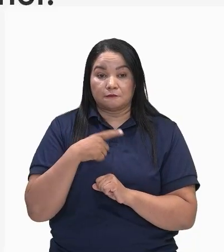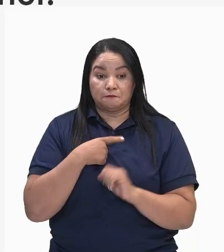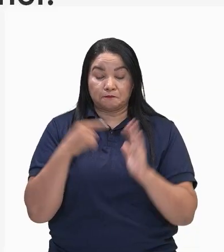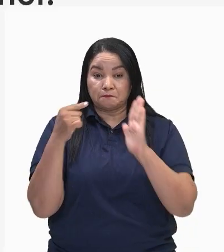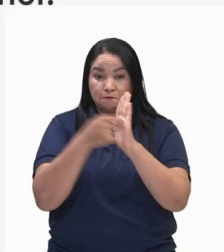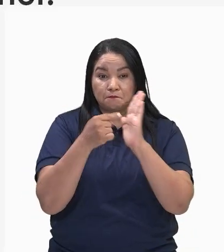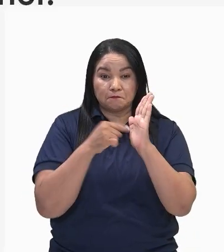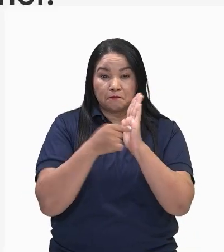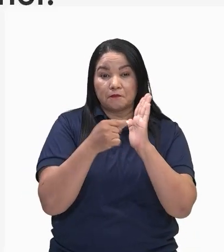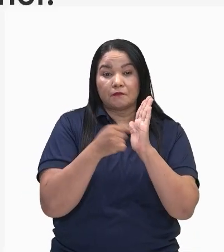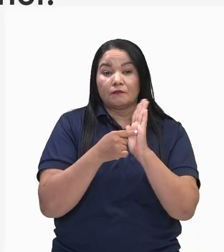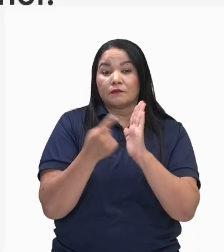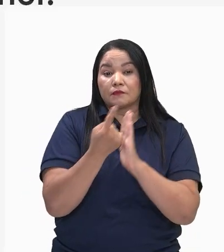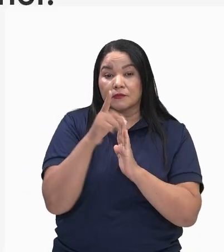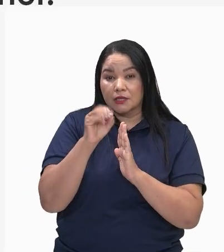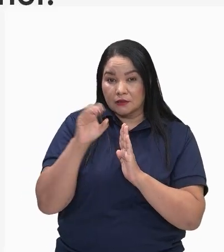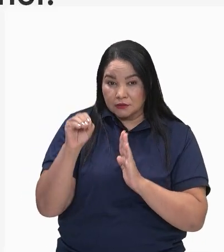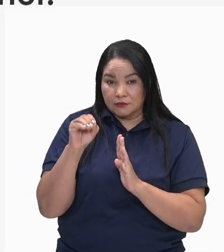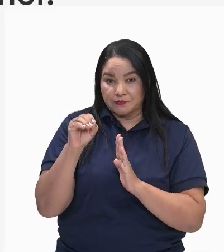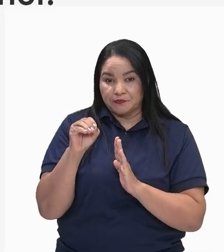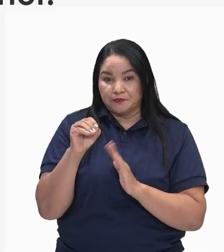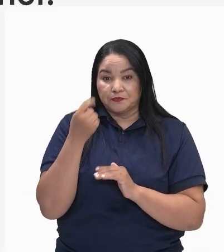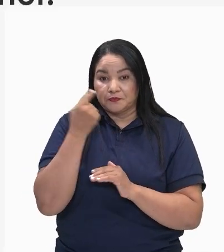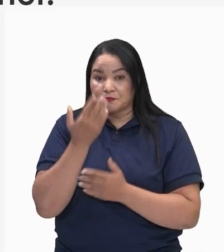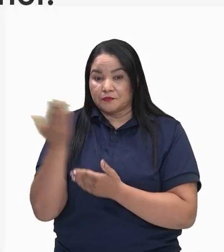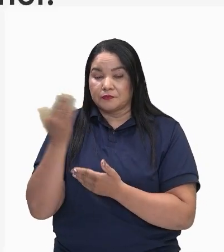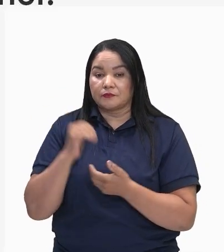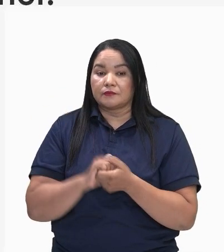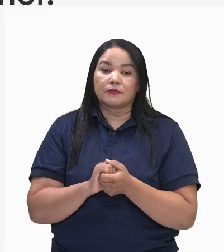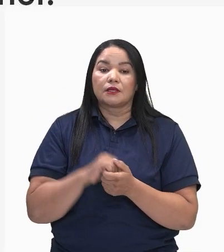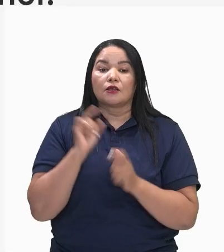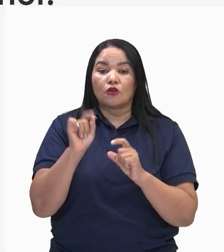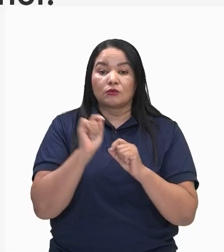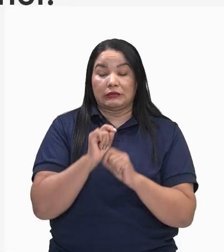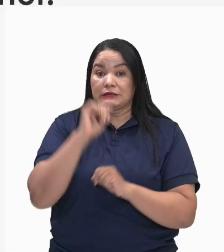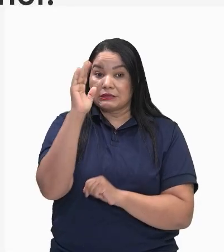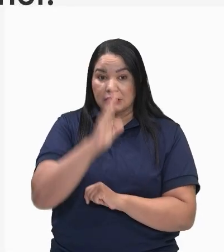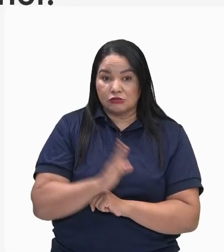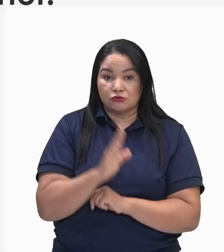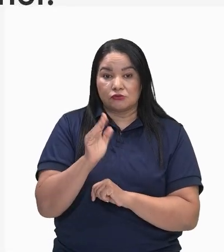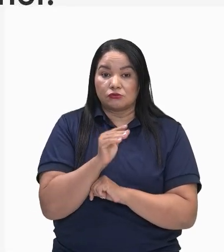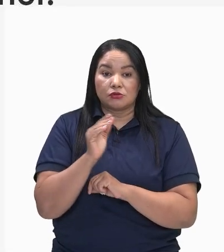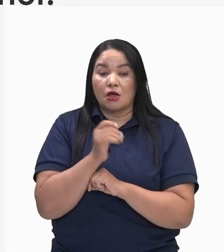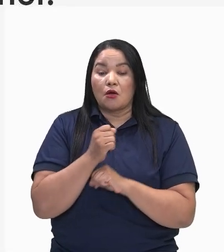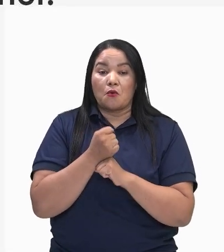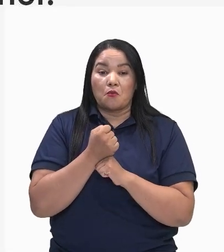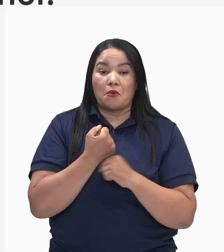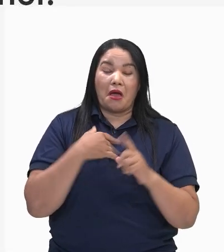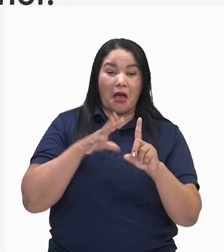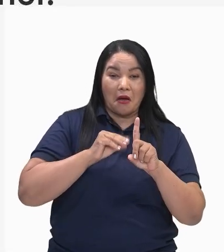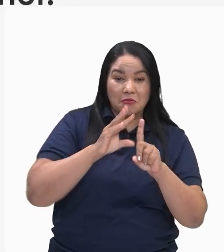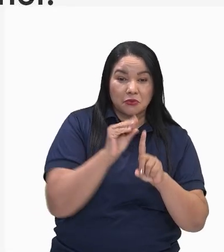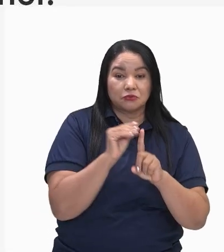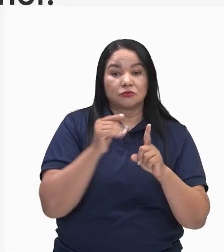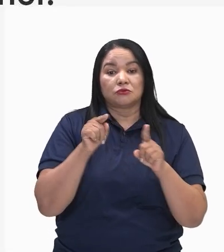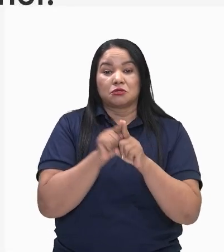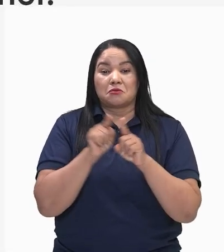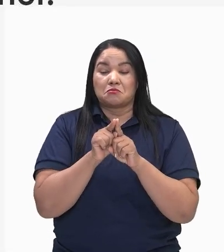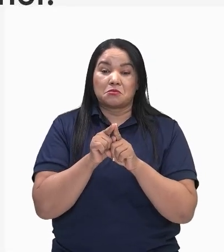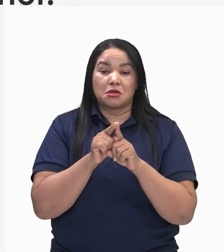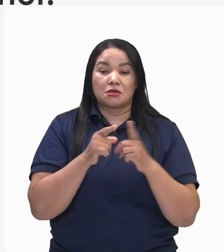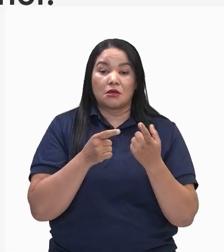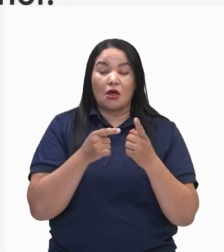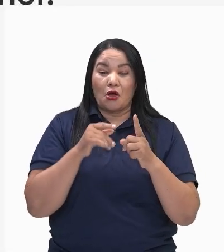o Disque Denúncia, que é o Disque 100, é o Disque Denúncia Nacional de Combate ao Abuso e à Exploração Sexual